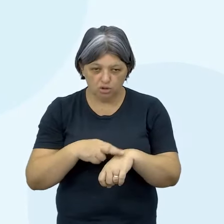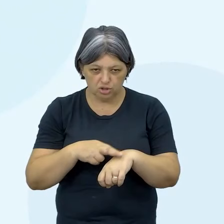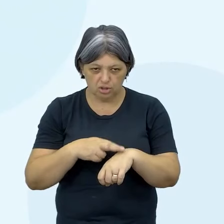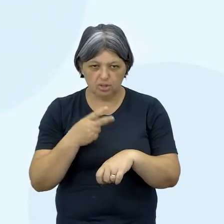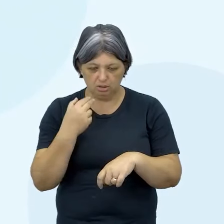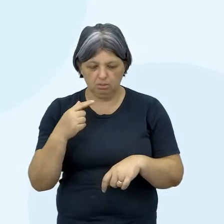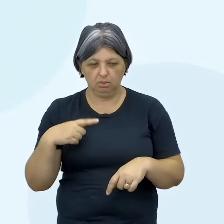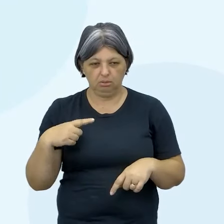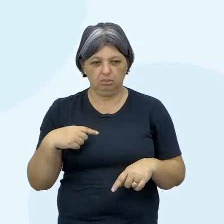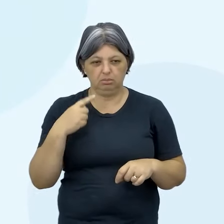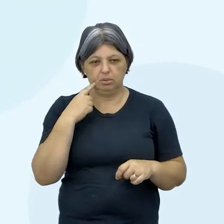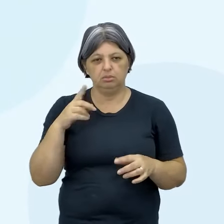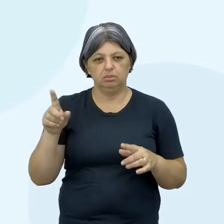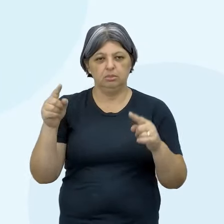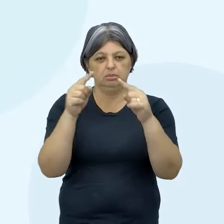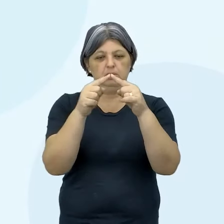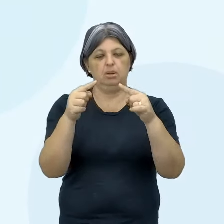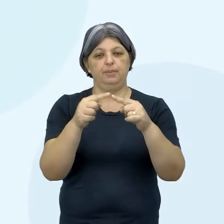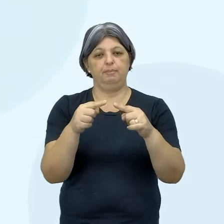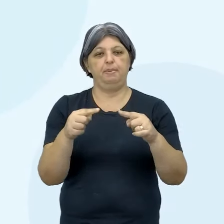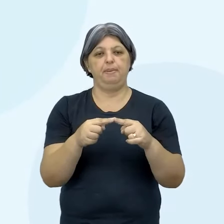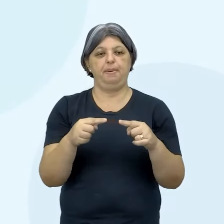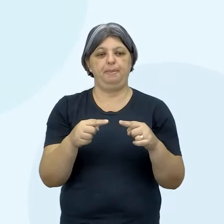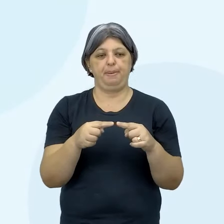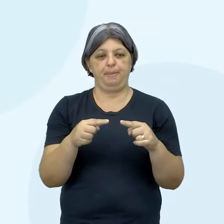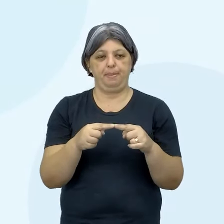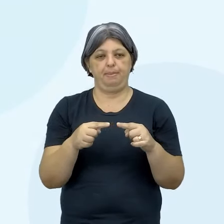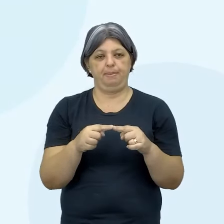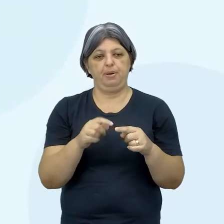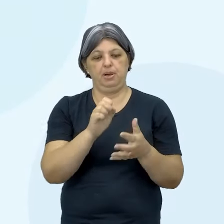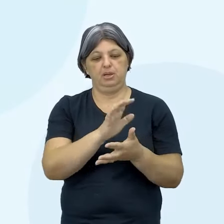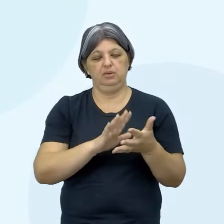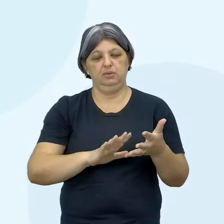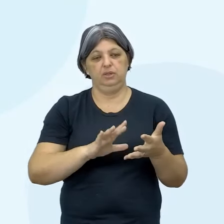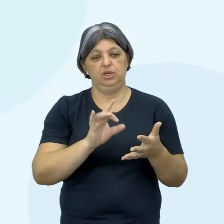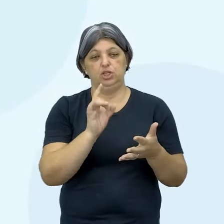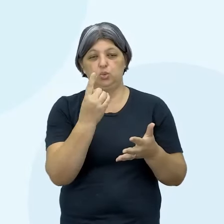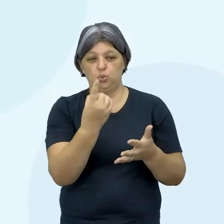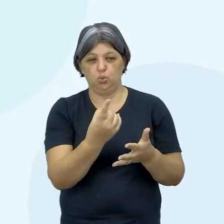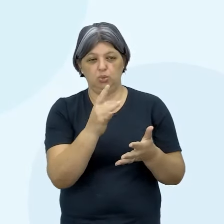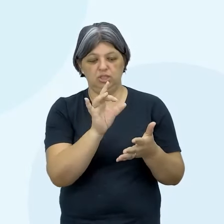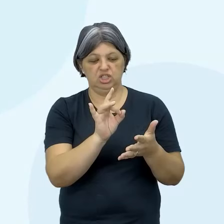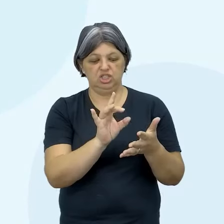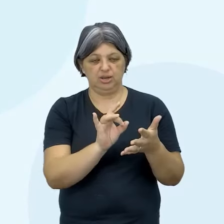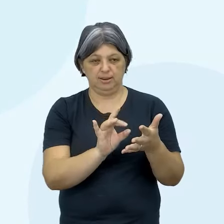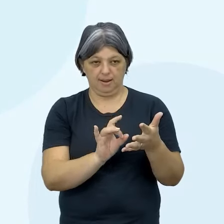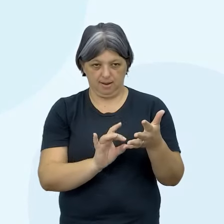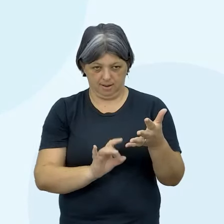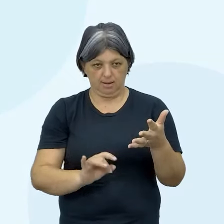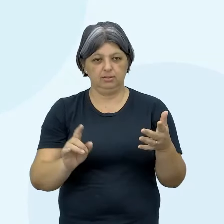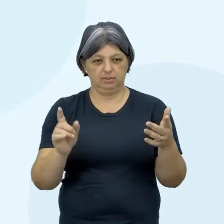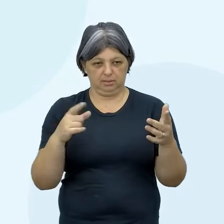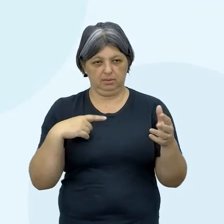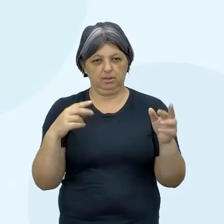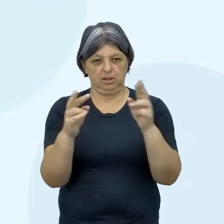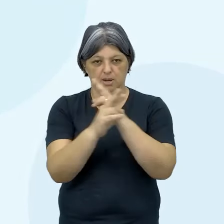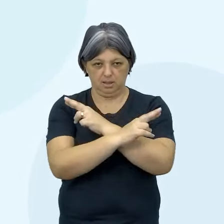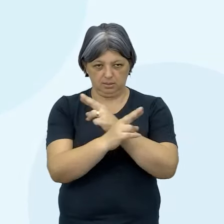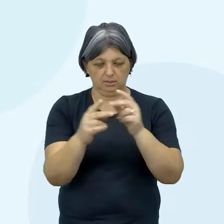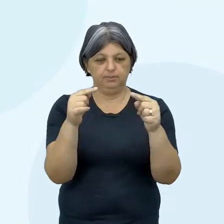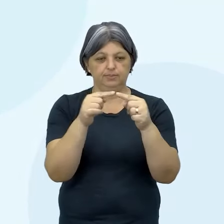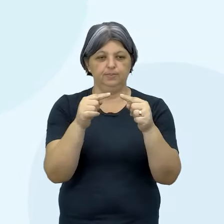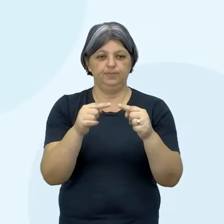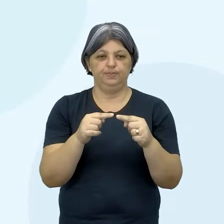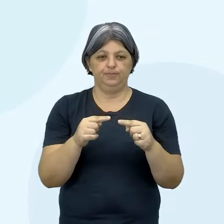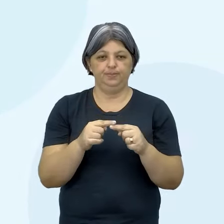as atividades atividade 1 de cada componente, certo? Então, elas têm uma relação entre elas. E aquele